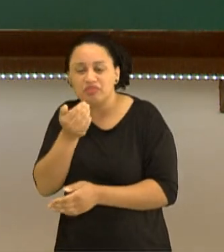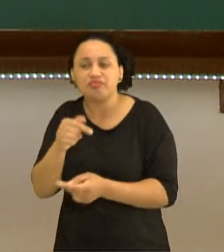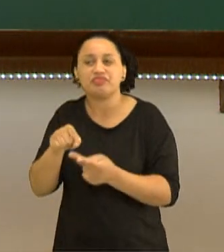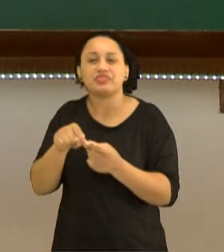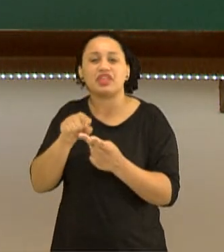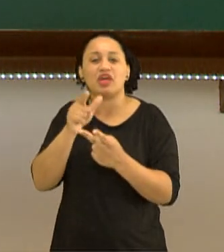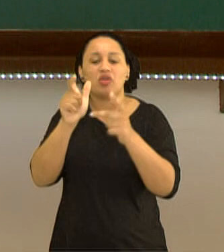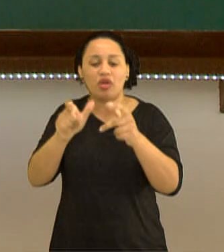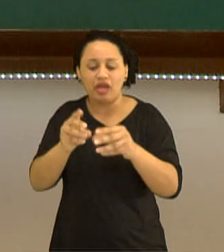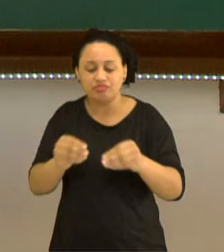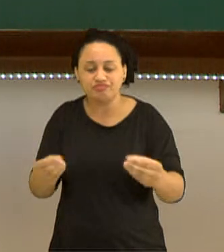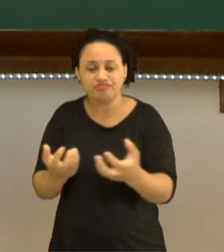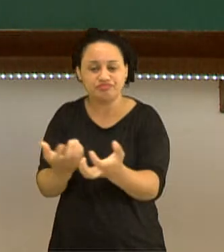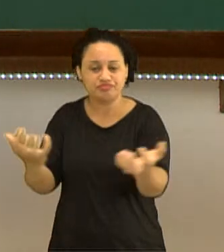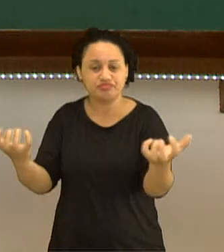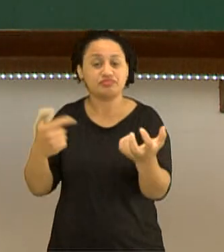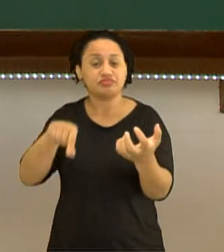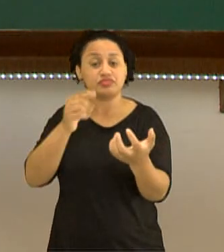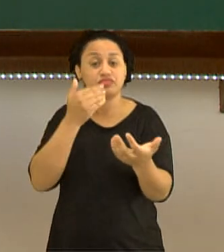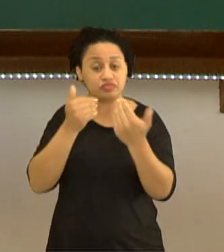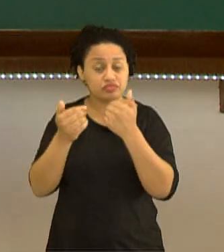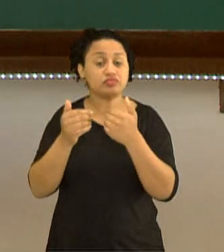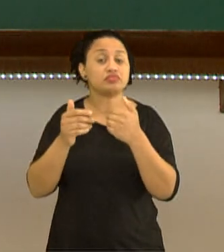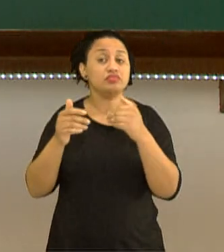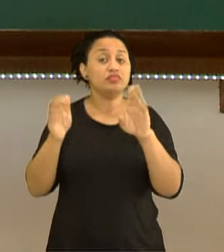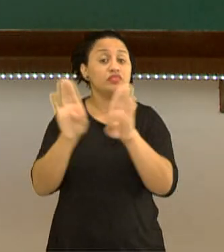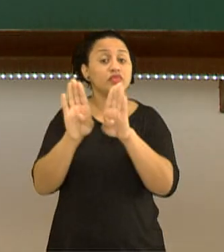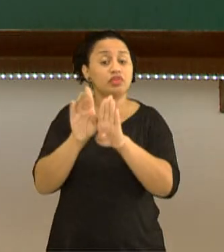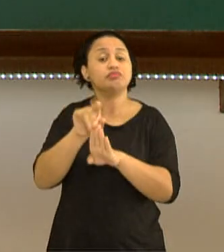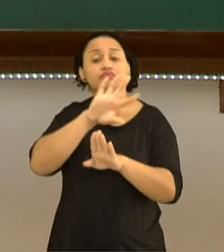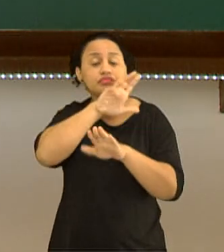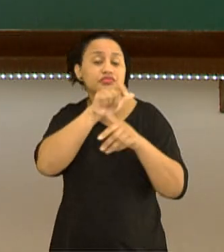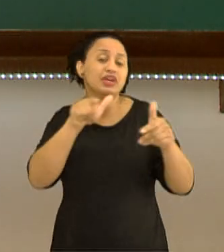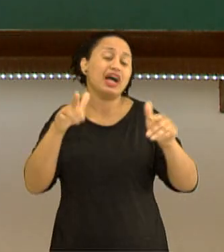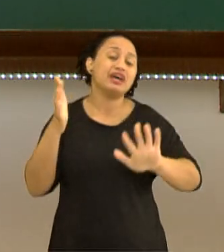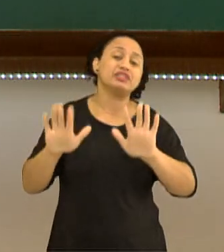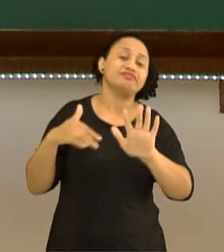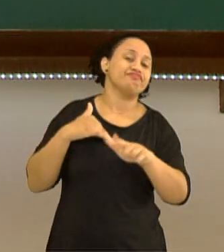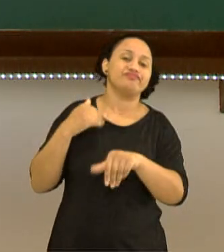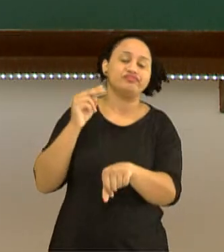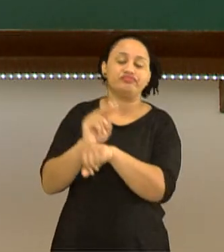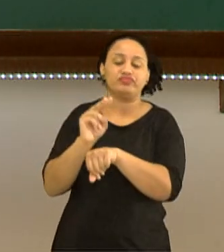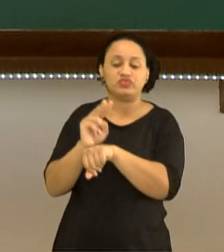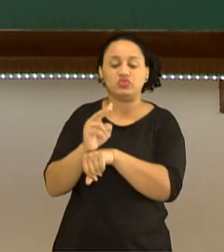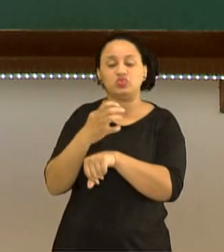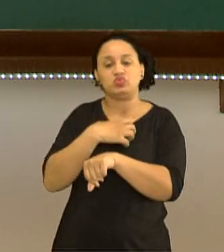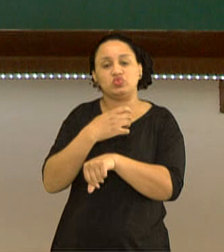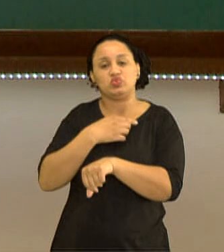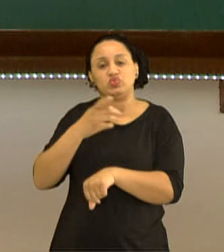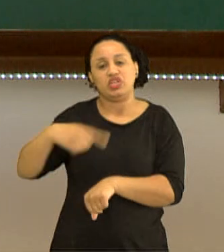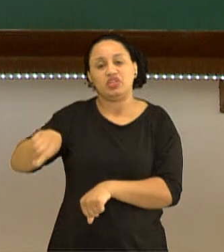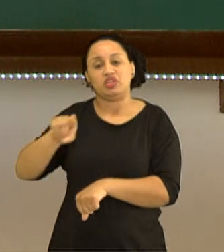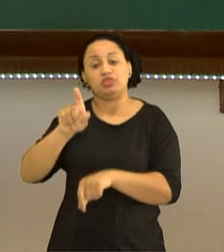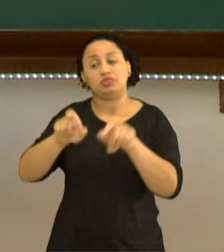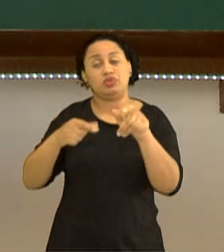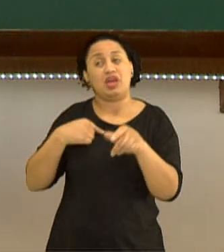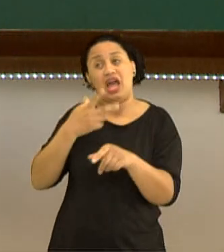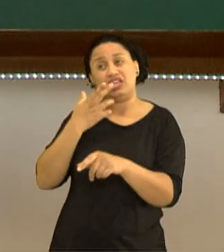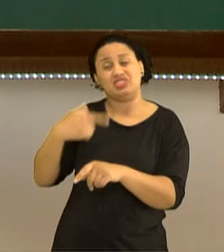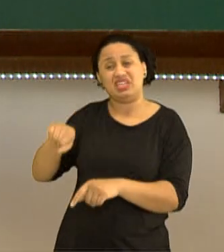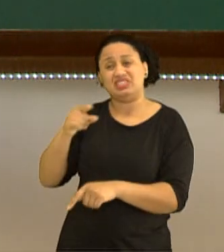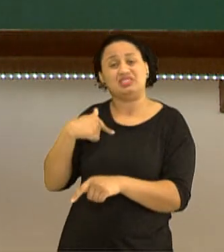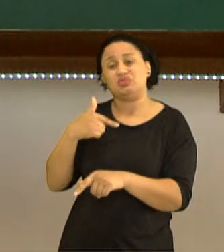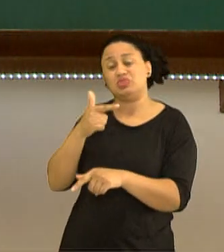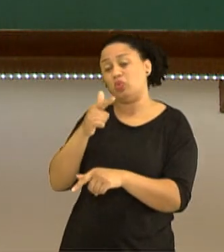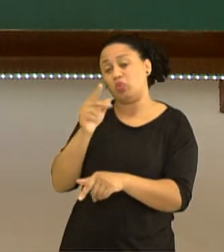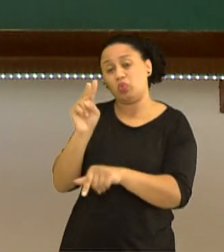ainda, muitas vezes, os animais são criados de forma que algumas pessoas acreditam que eles são maltratados